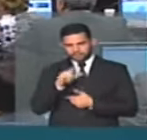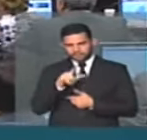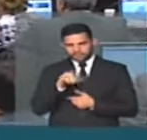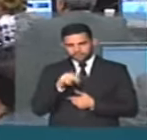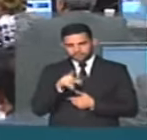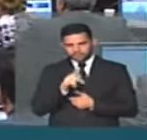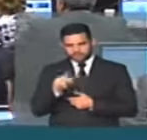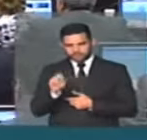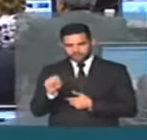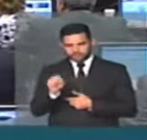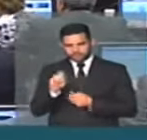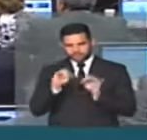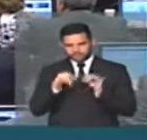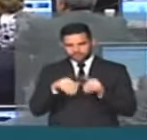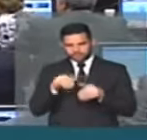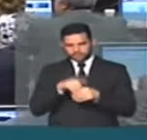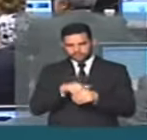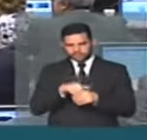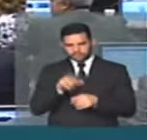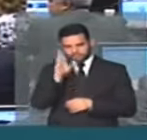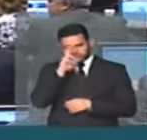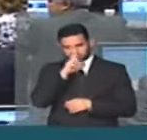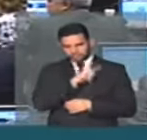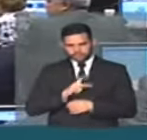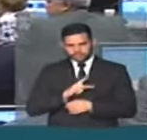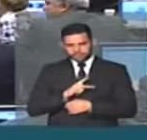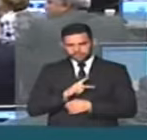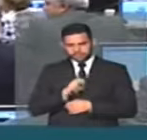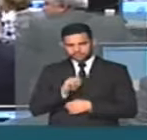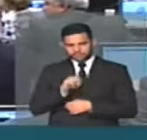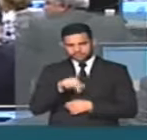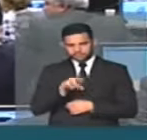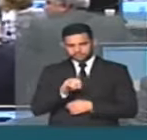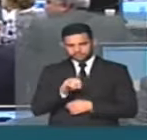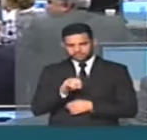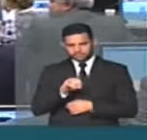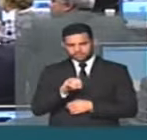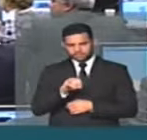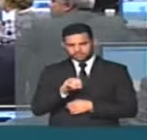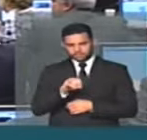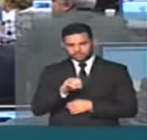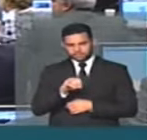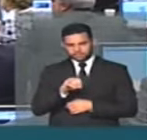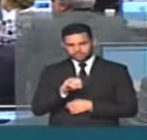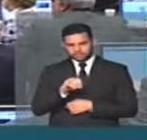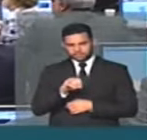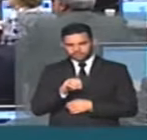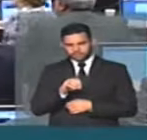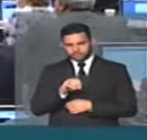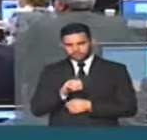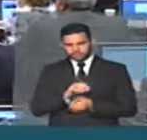deputada Elisiane pelo PPS, e vou encerrar a votação. Presidente, um ser humano...